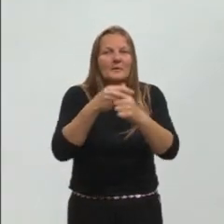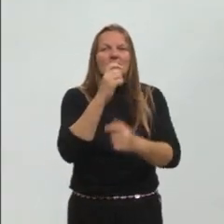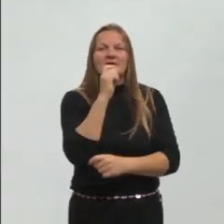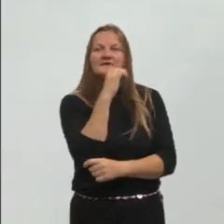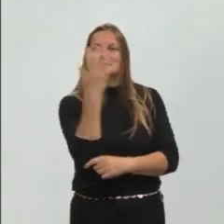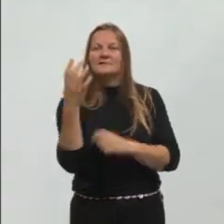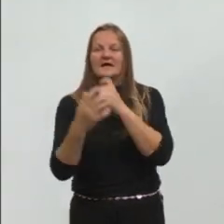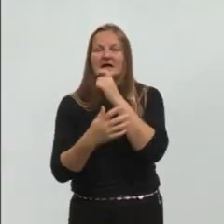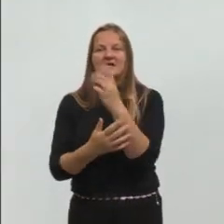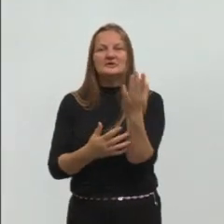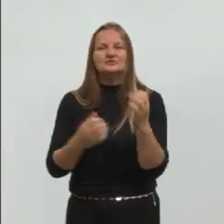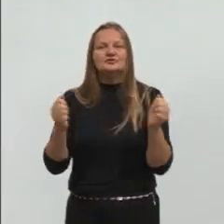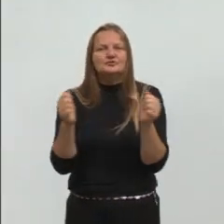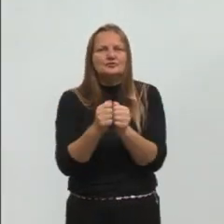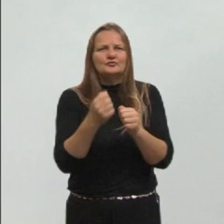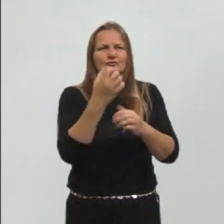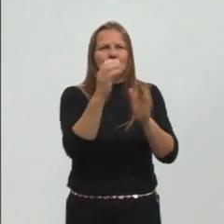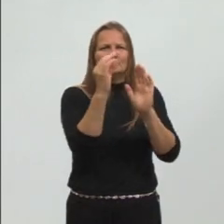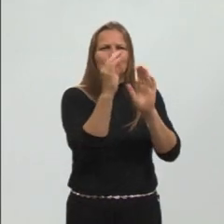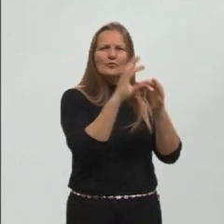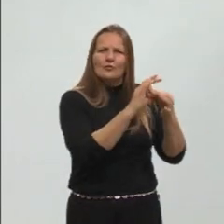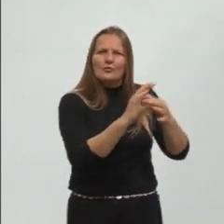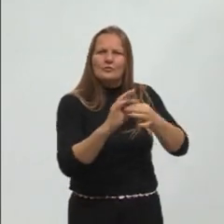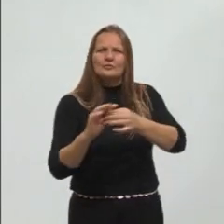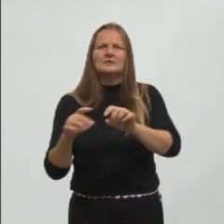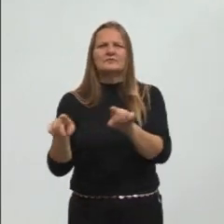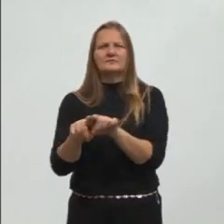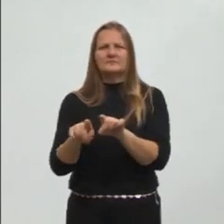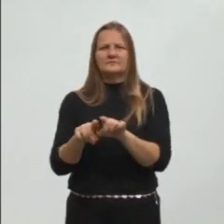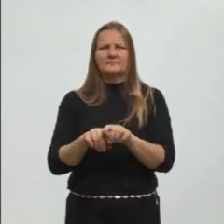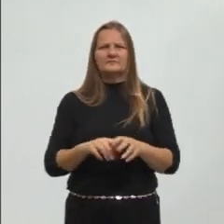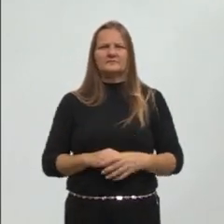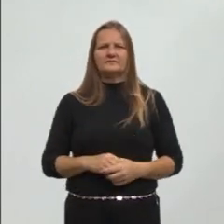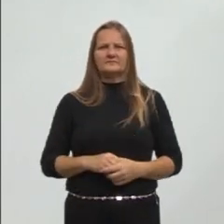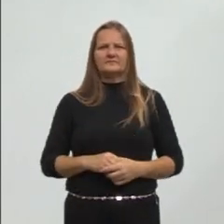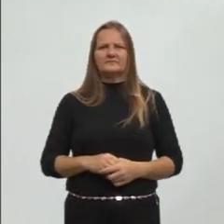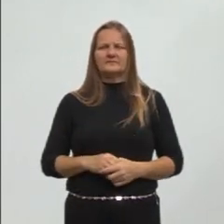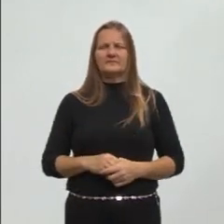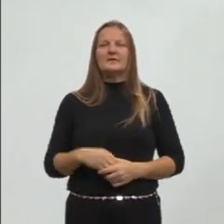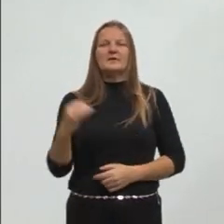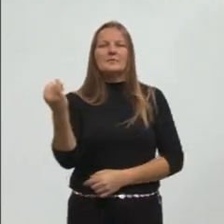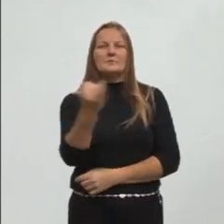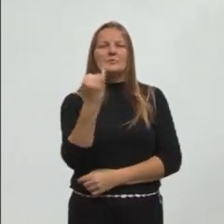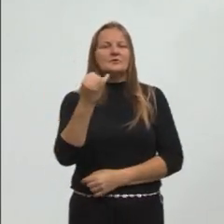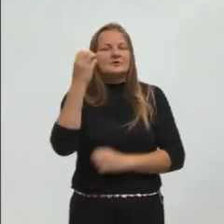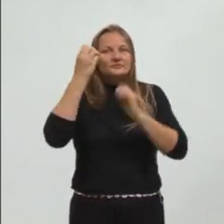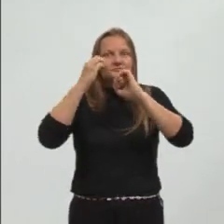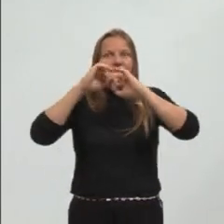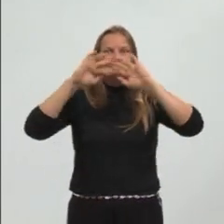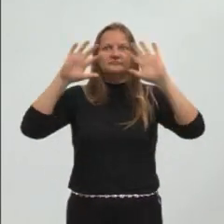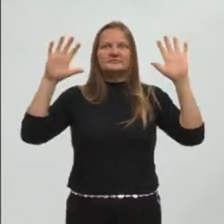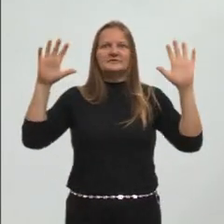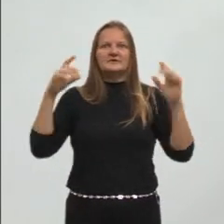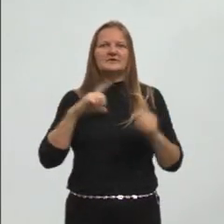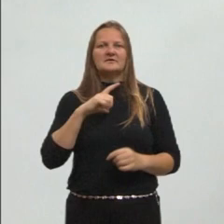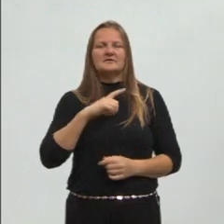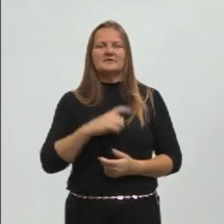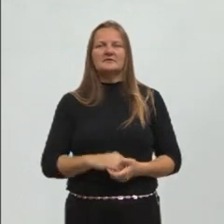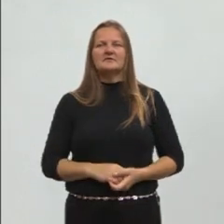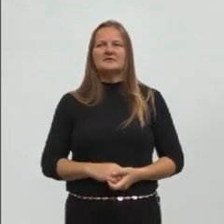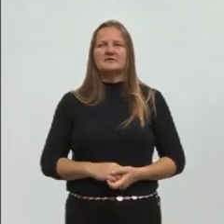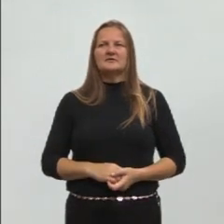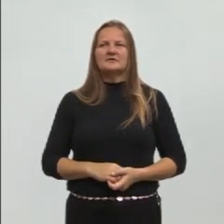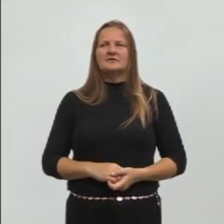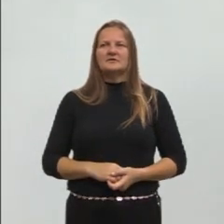junto com outros contextos também tá então é importante entender essas questões elas estão muito em alta